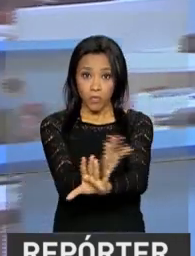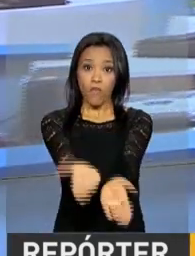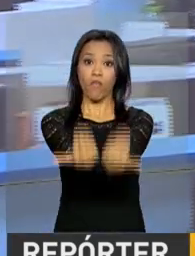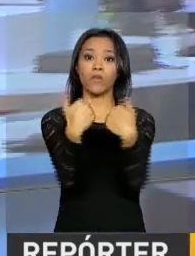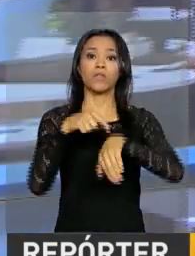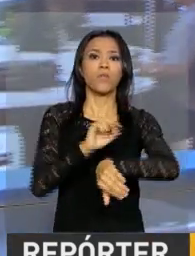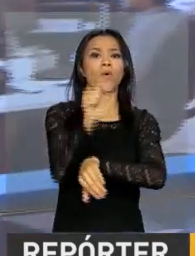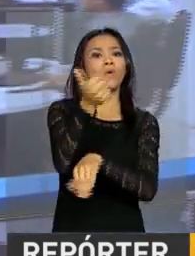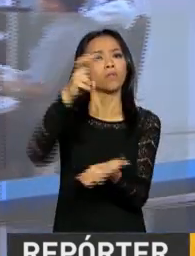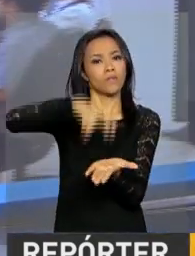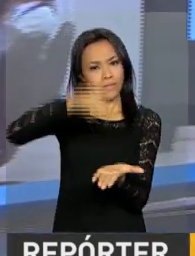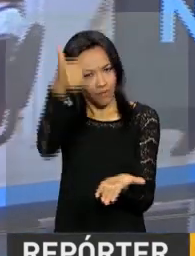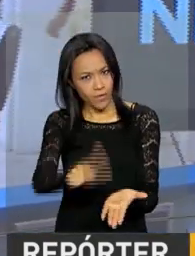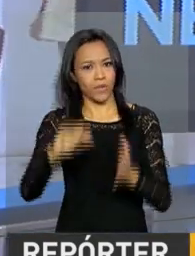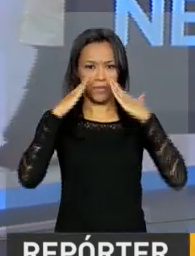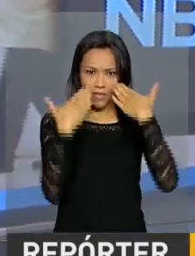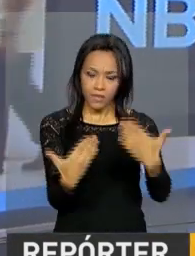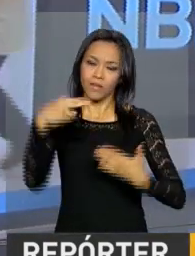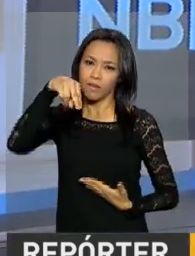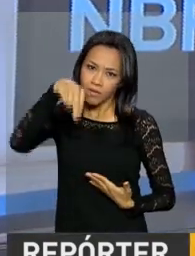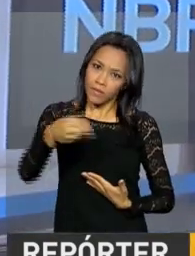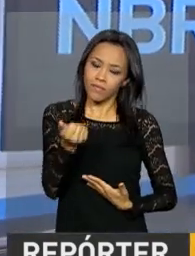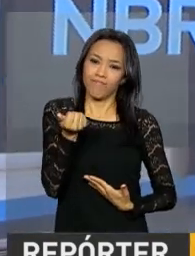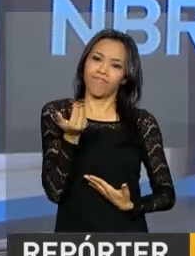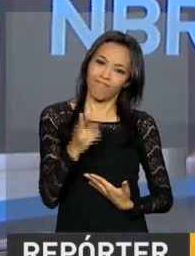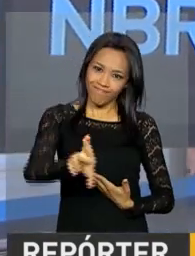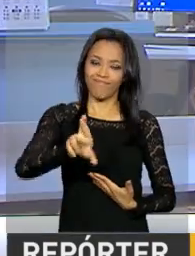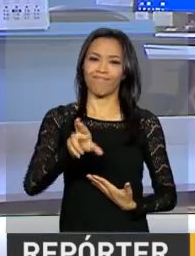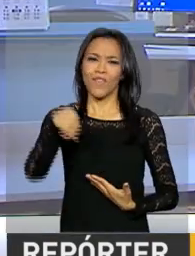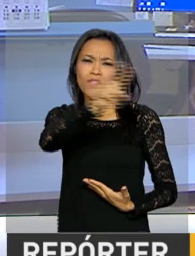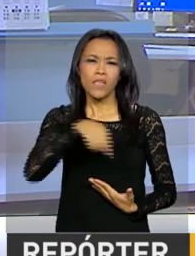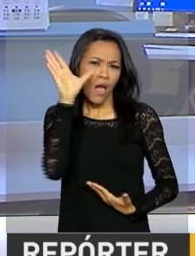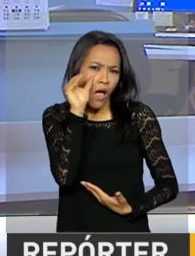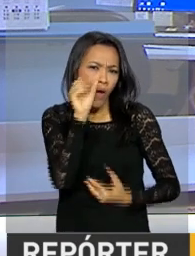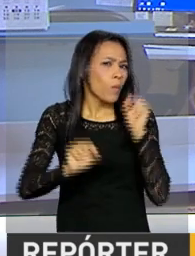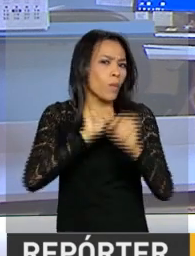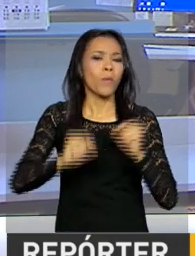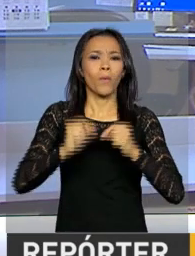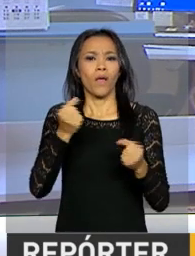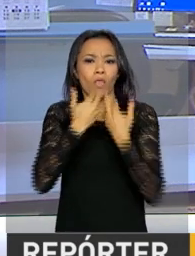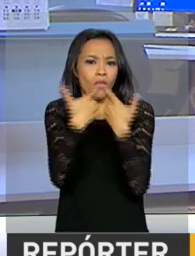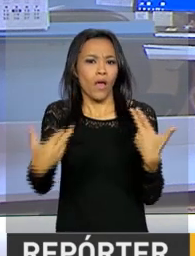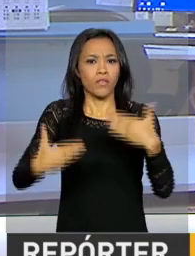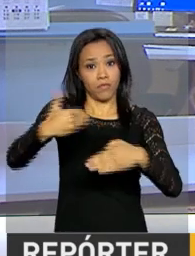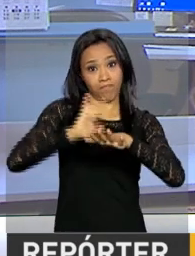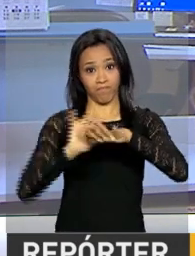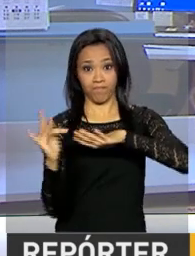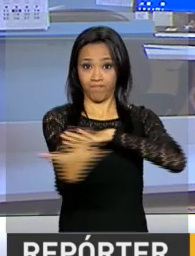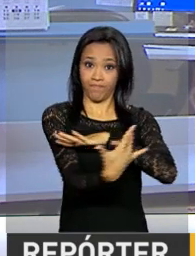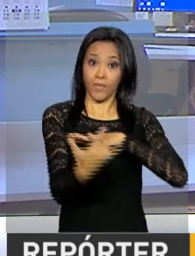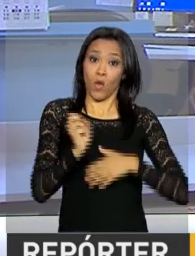às 11 da manhã na próxima edição do repórter BR acompanhe as novidades também em nossas redes